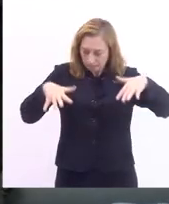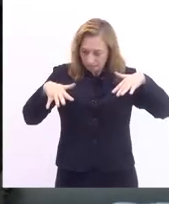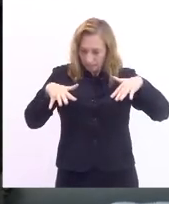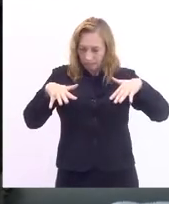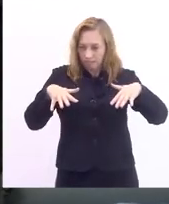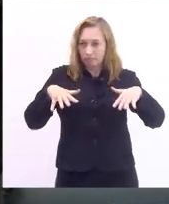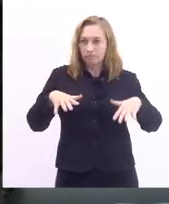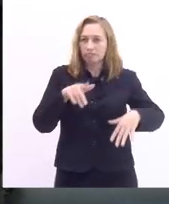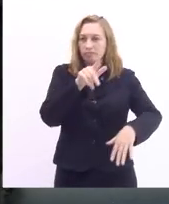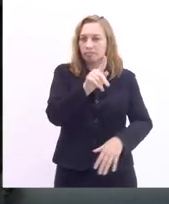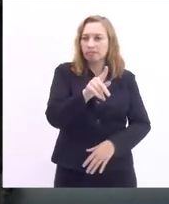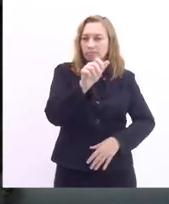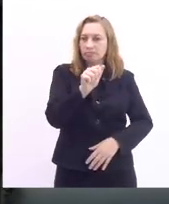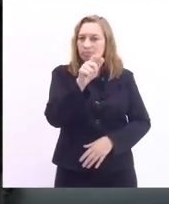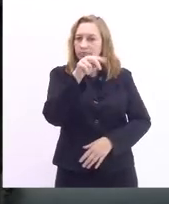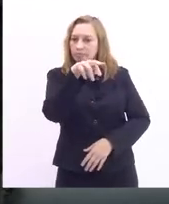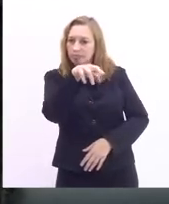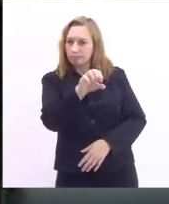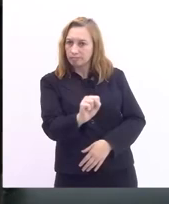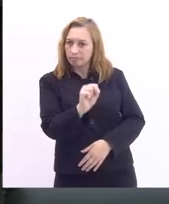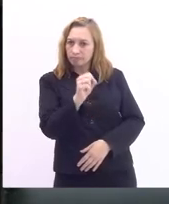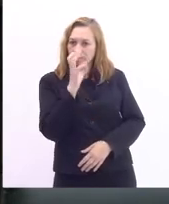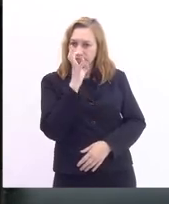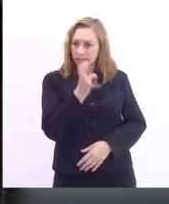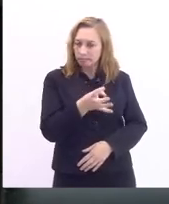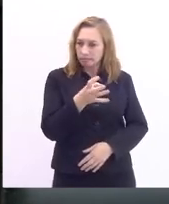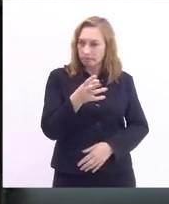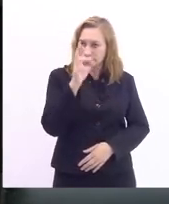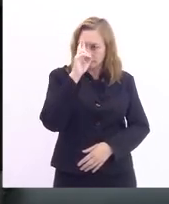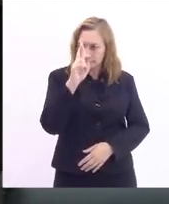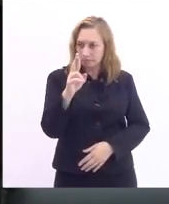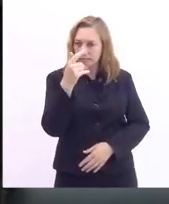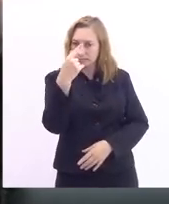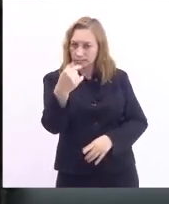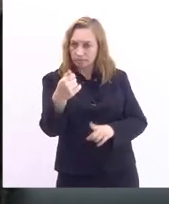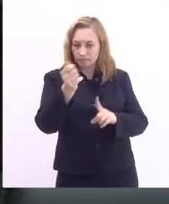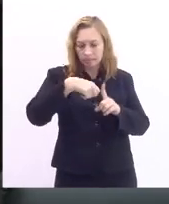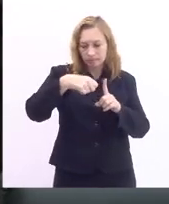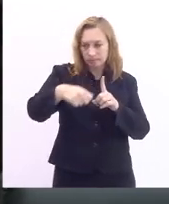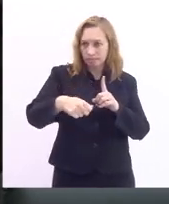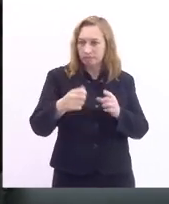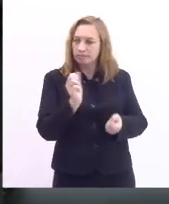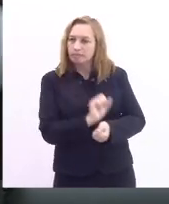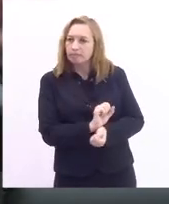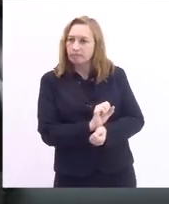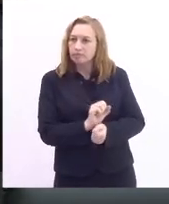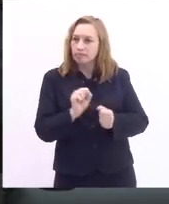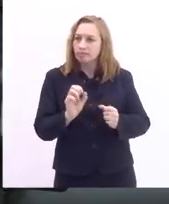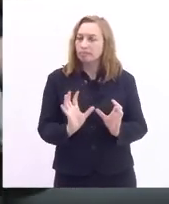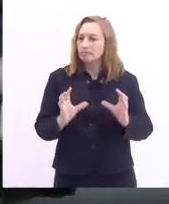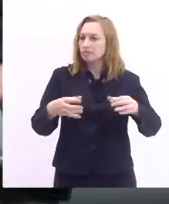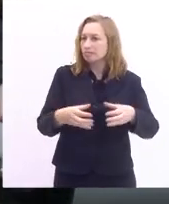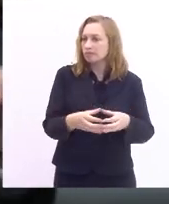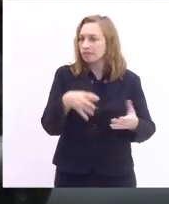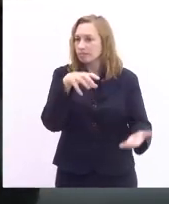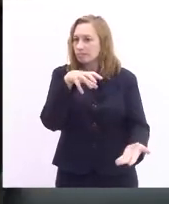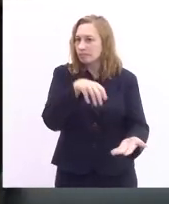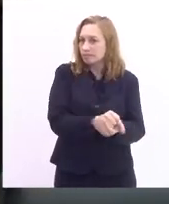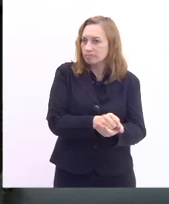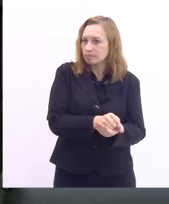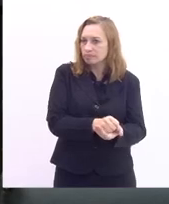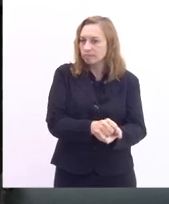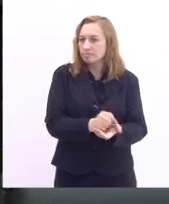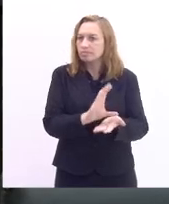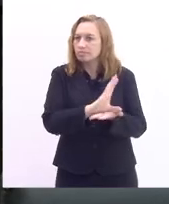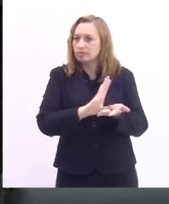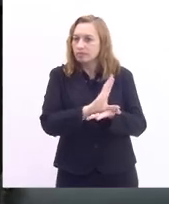Palmares denunciado por vossa excelência há sete meses parado as comissões registrados por nosso Conselheiro